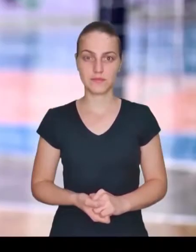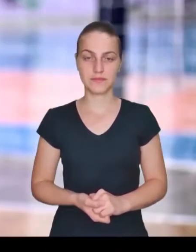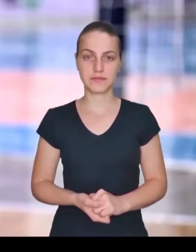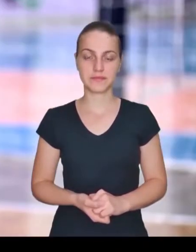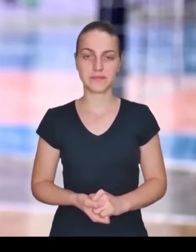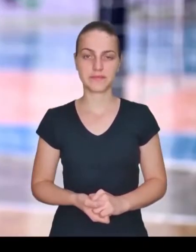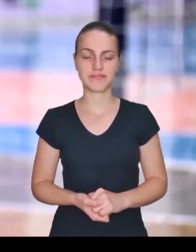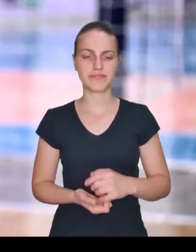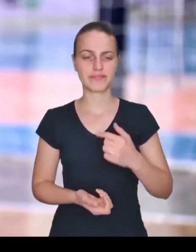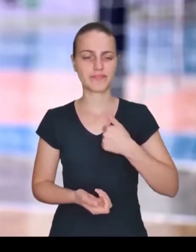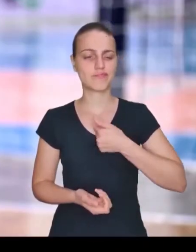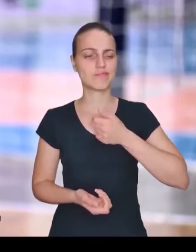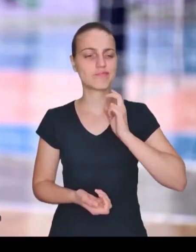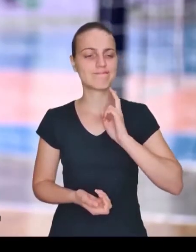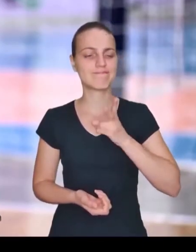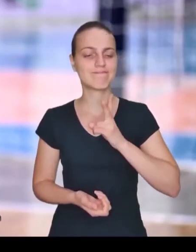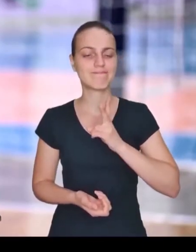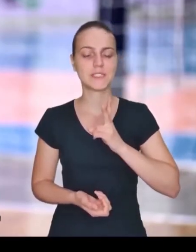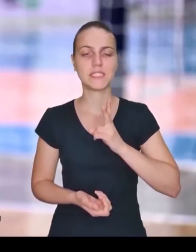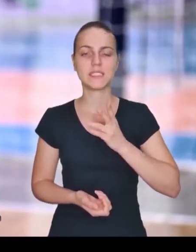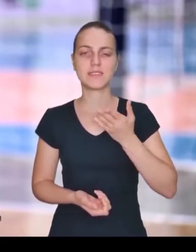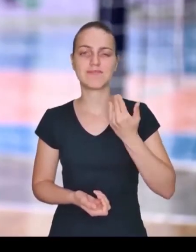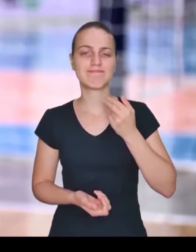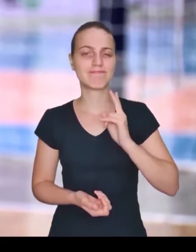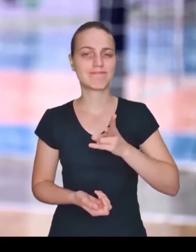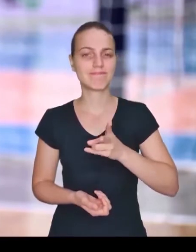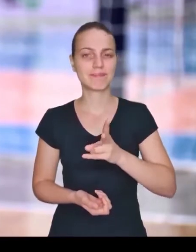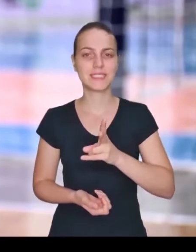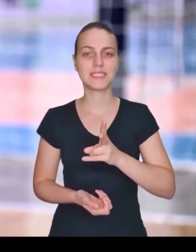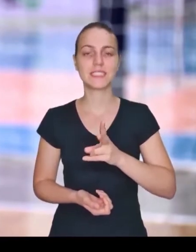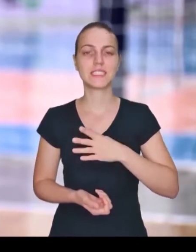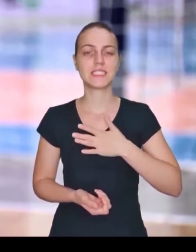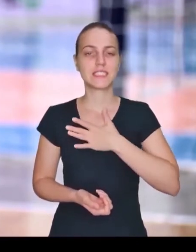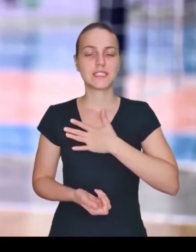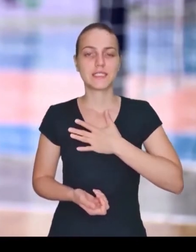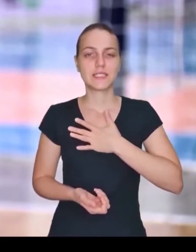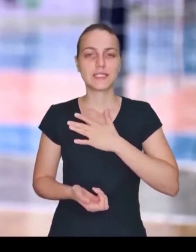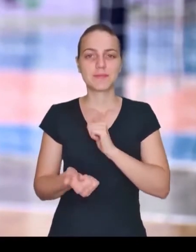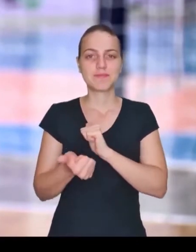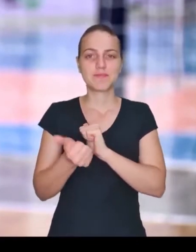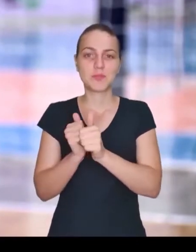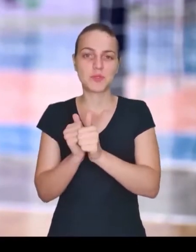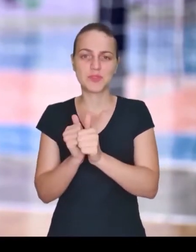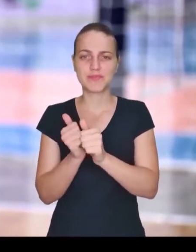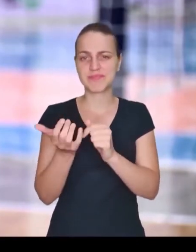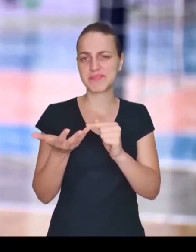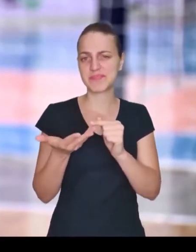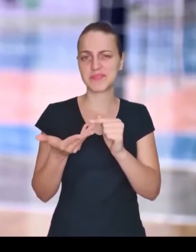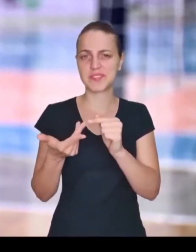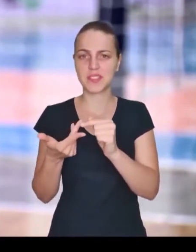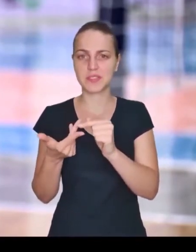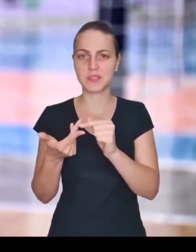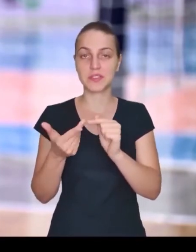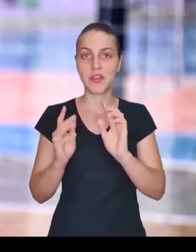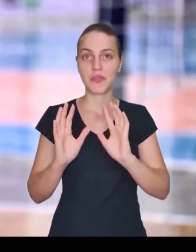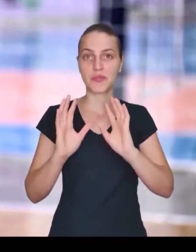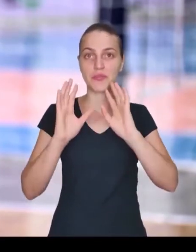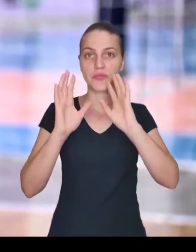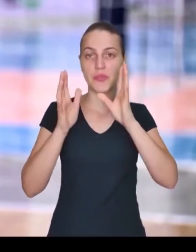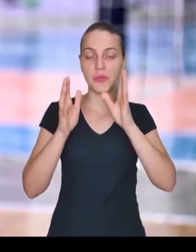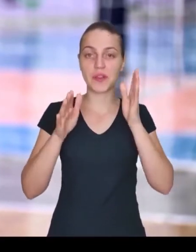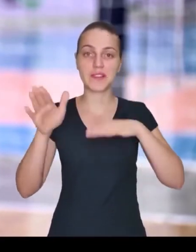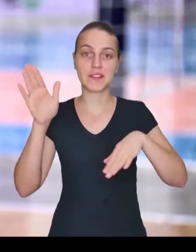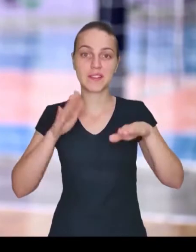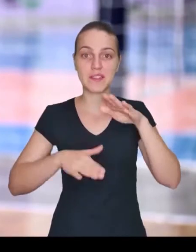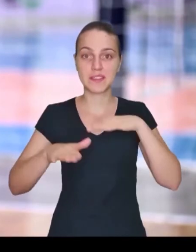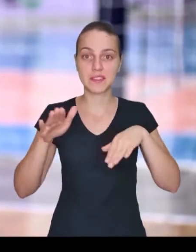Eu sempre fui uma pessoa muito ativa, sempre gostei muito do esporte, mas eu não era focado somente em um, né? Pratiquei um pouco de vôlei, um pouco de futebol, natação,